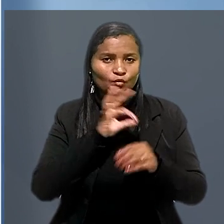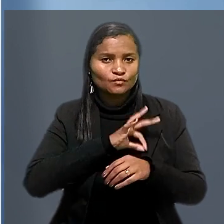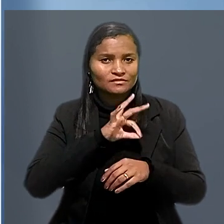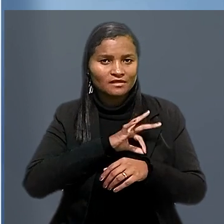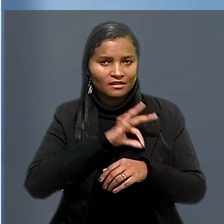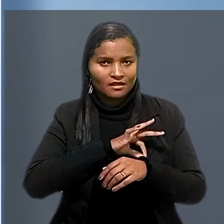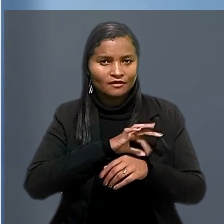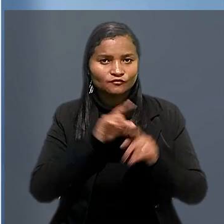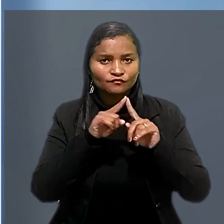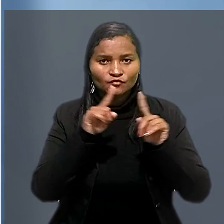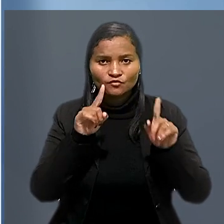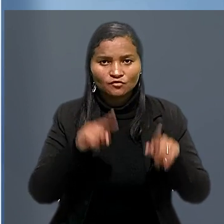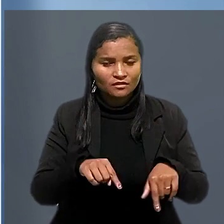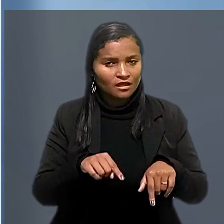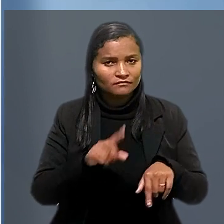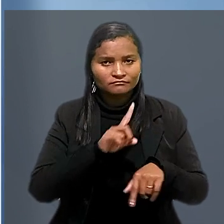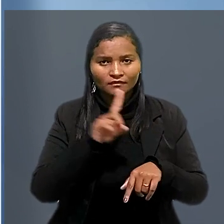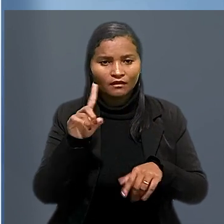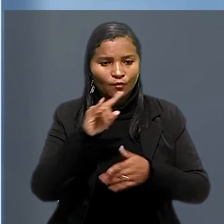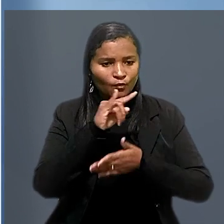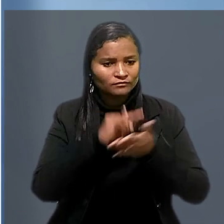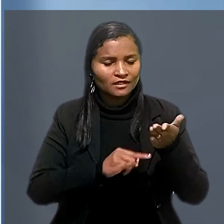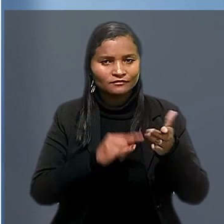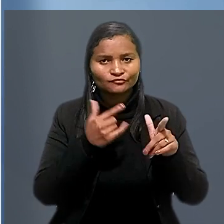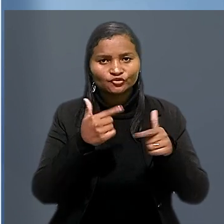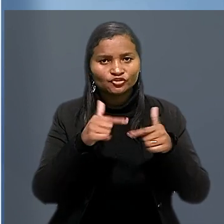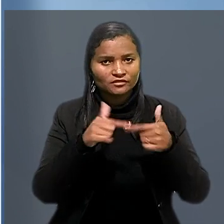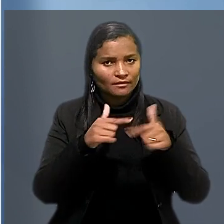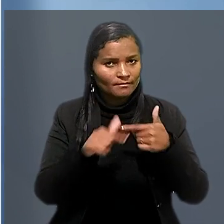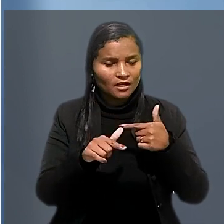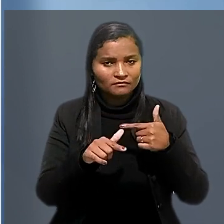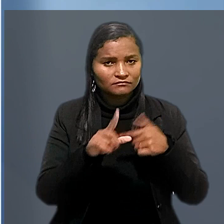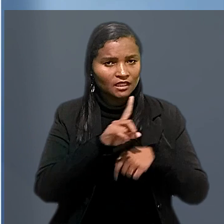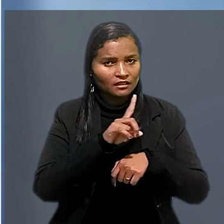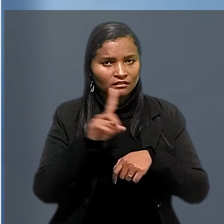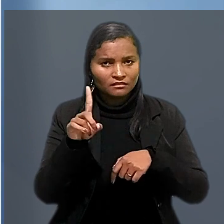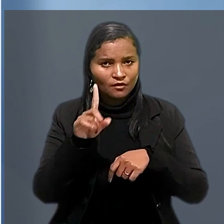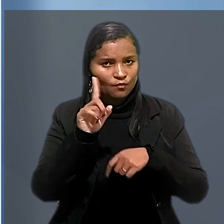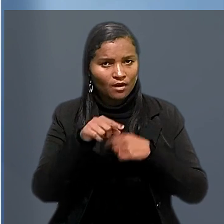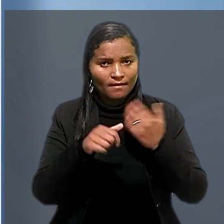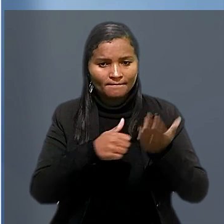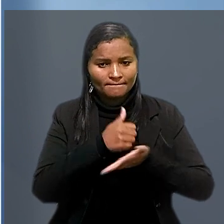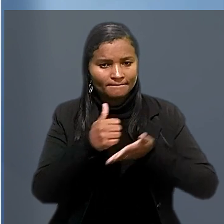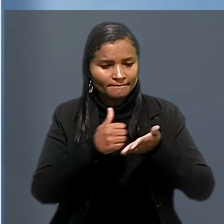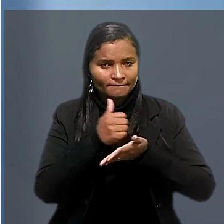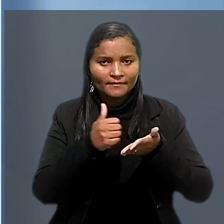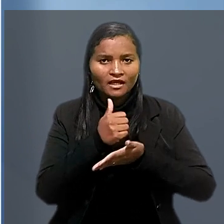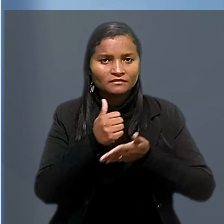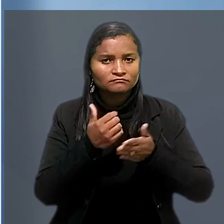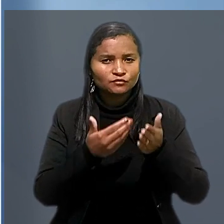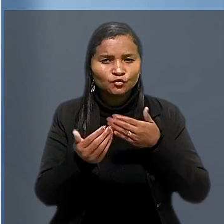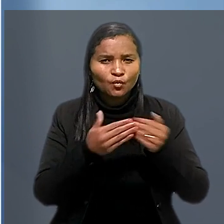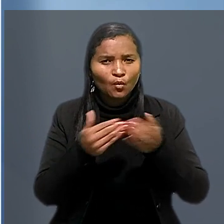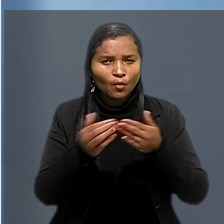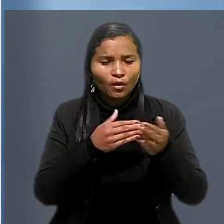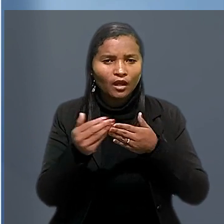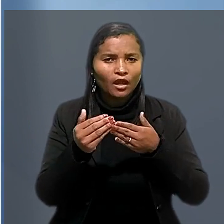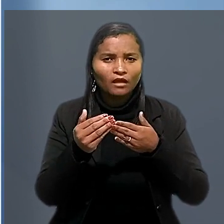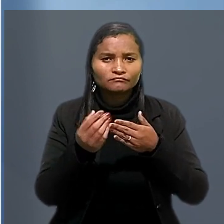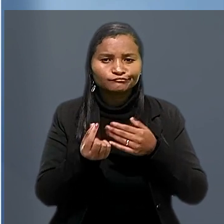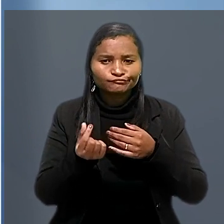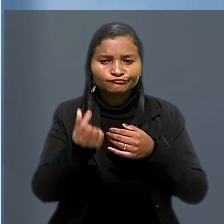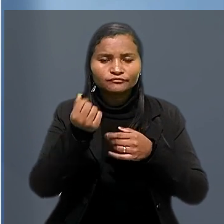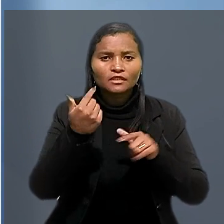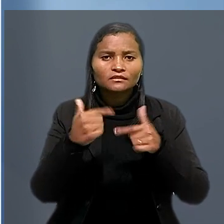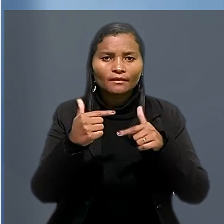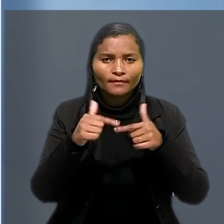remuneração do empregado, não se incorporam ao contrato de trabalho e não constituem base de incidência de qualquer